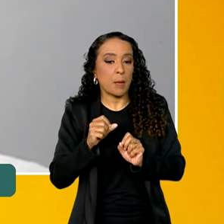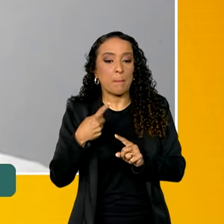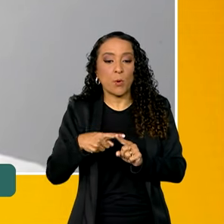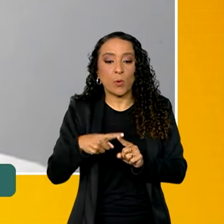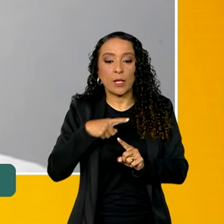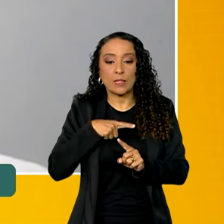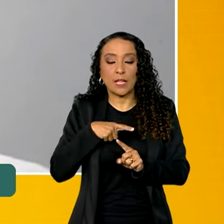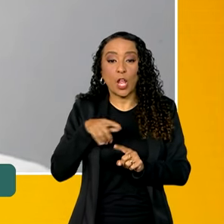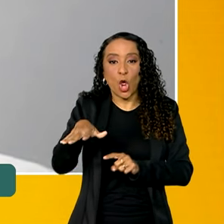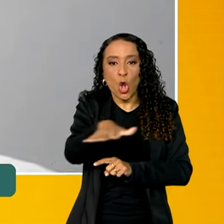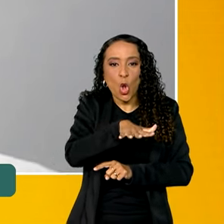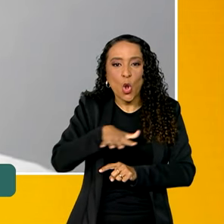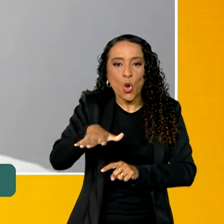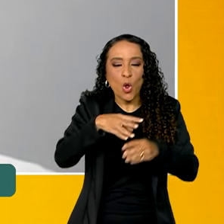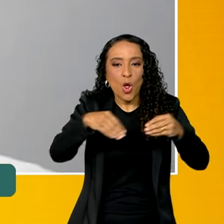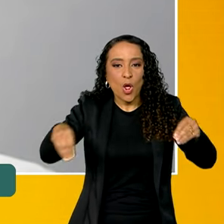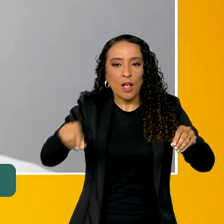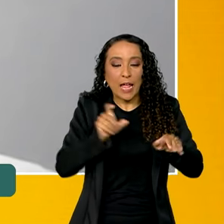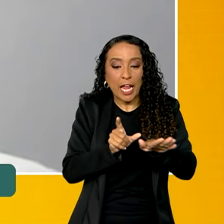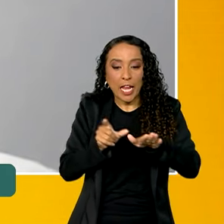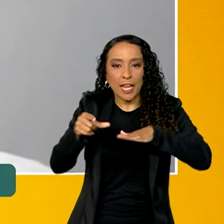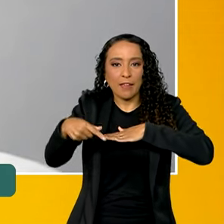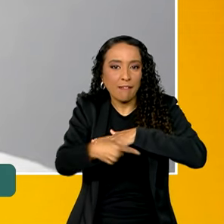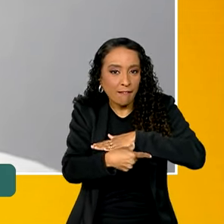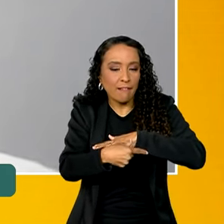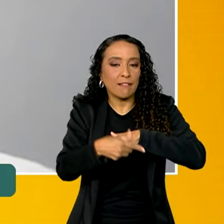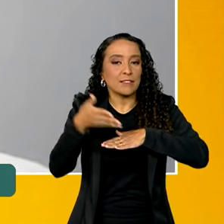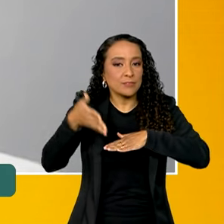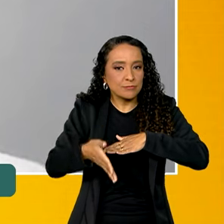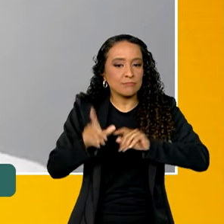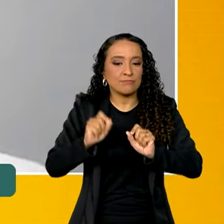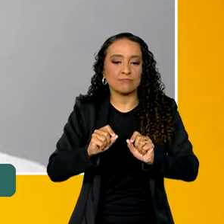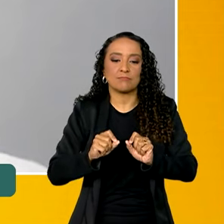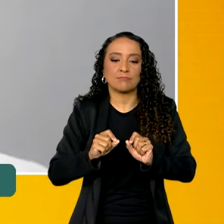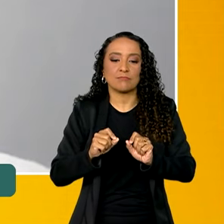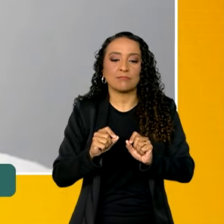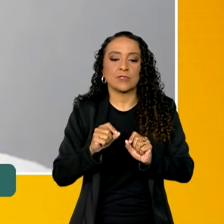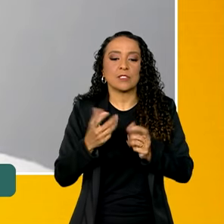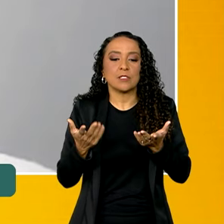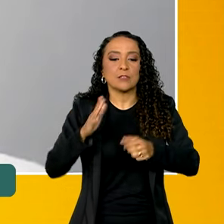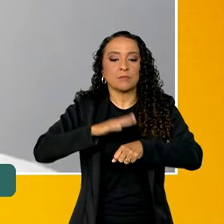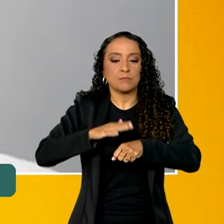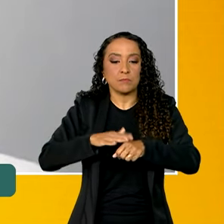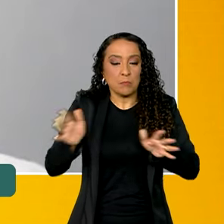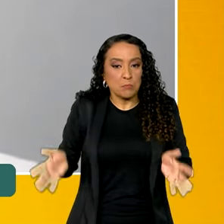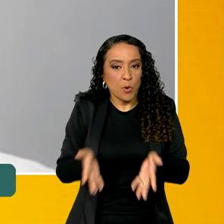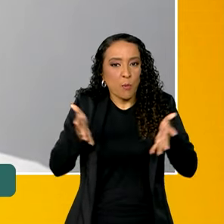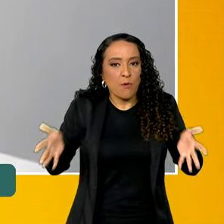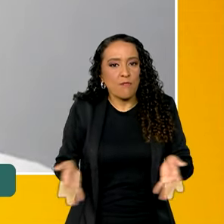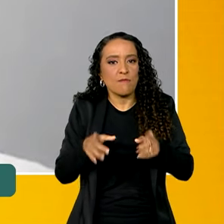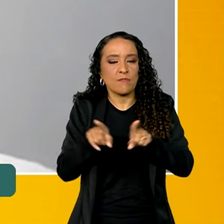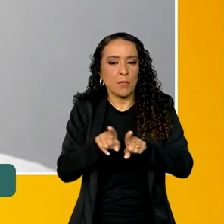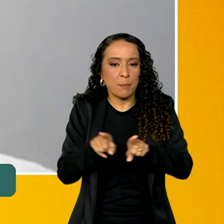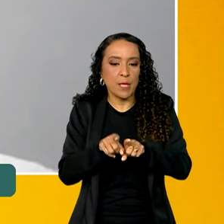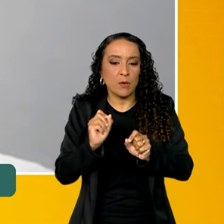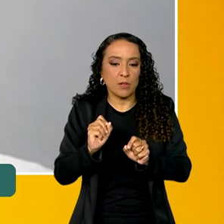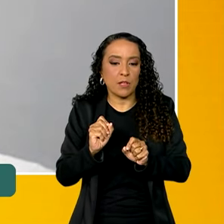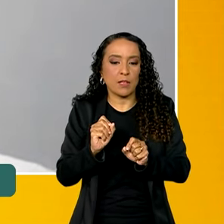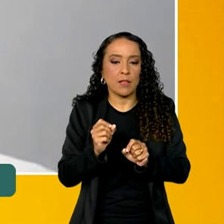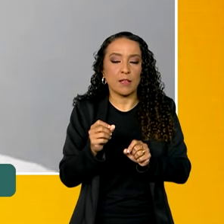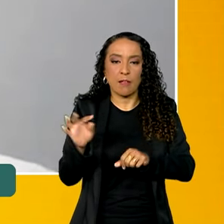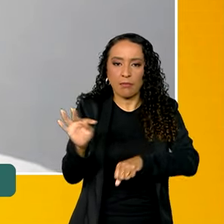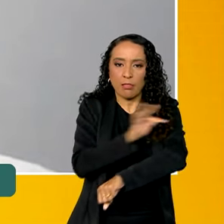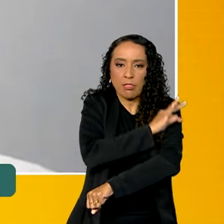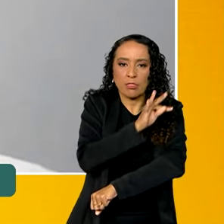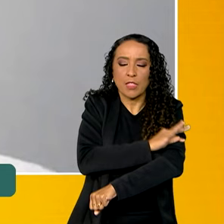que tem um território, que é a Guiana Francesa. Então, sempre para fomentar, promover, incentivar a cooperação